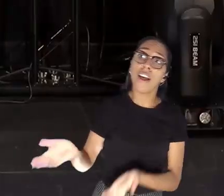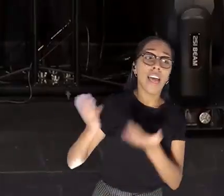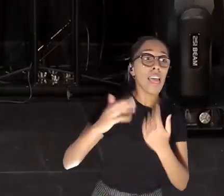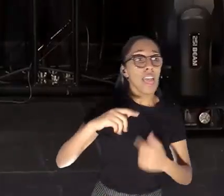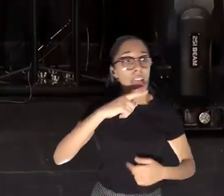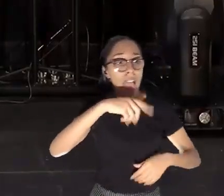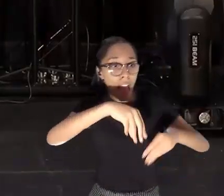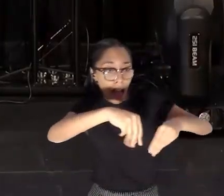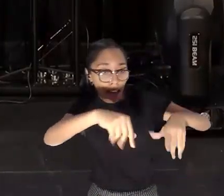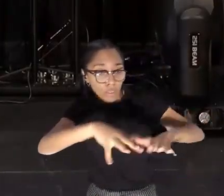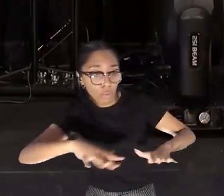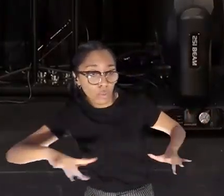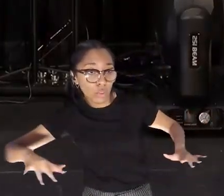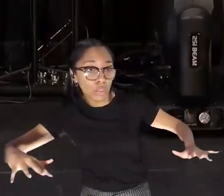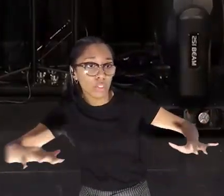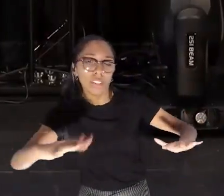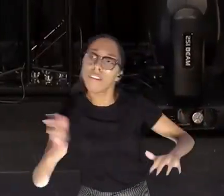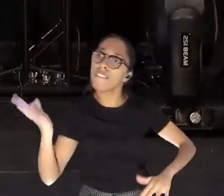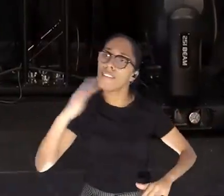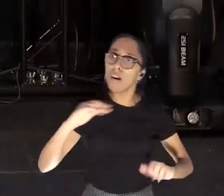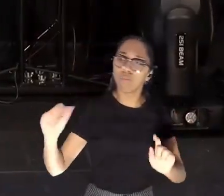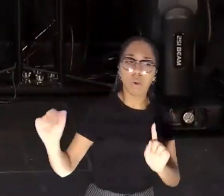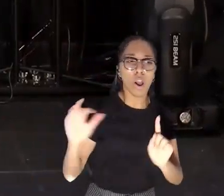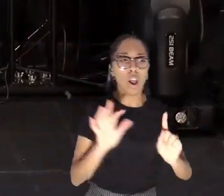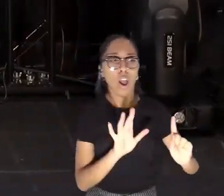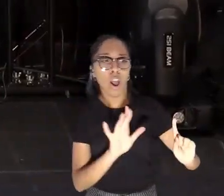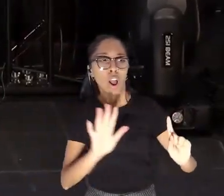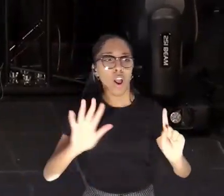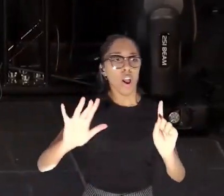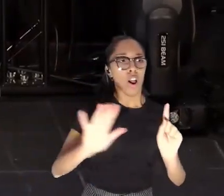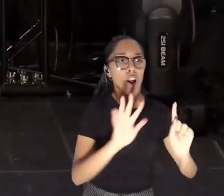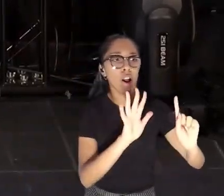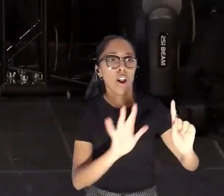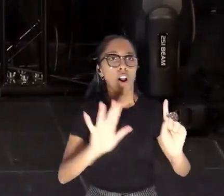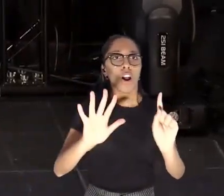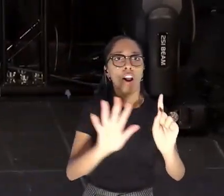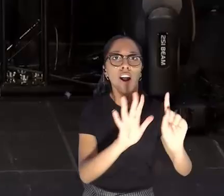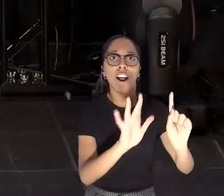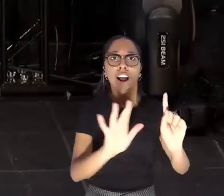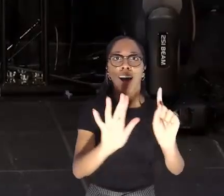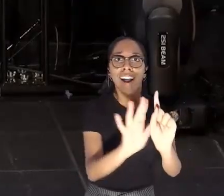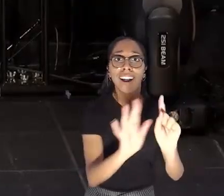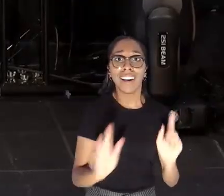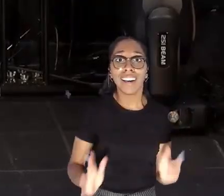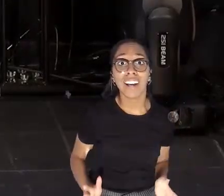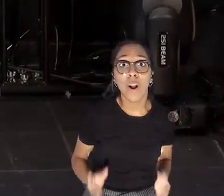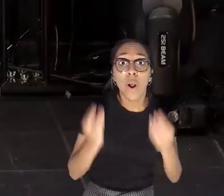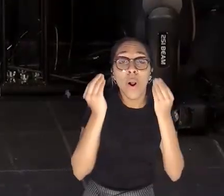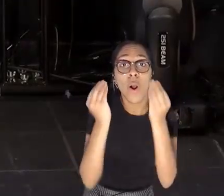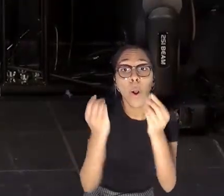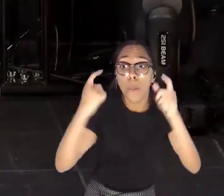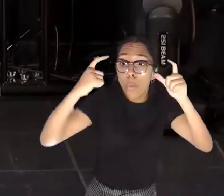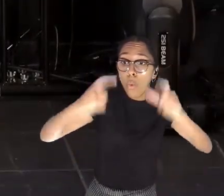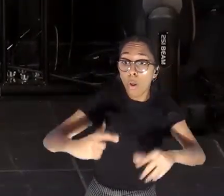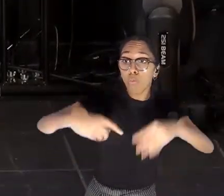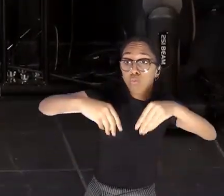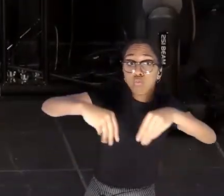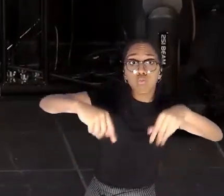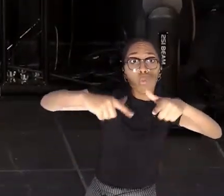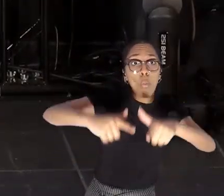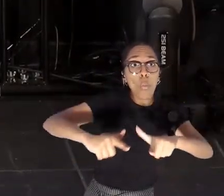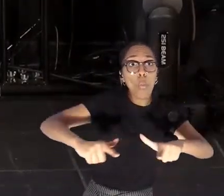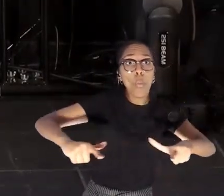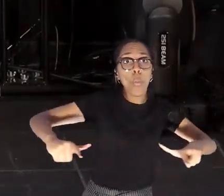mais inóspitos. Não tinha cadeira, não tinha banco, não tinha banheiro, não tinha ar-condicionado, não tinha nada. Jesus Cristo